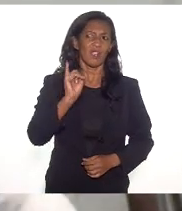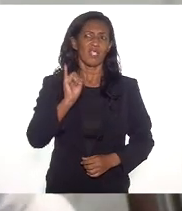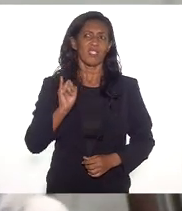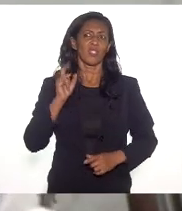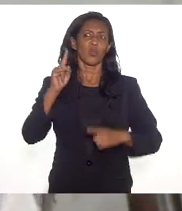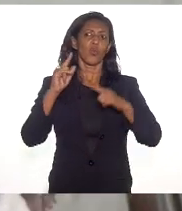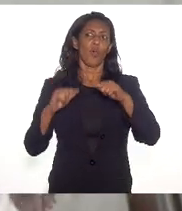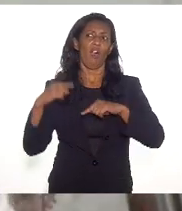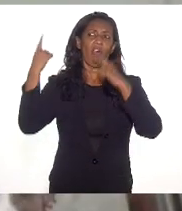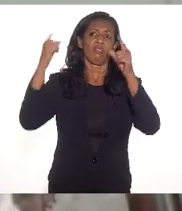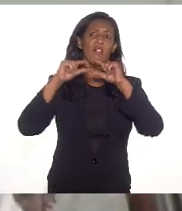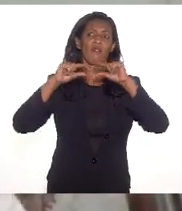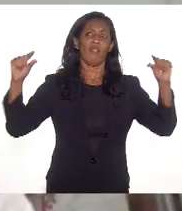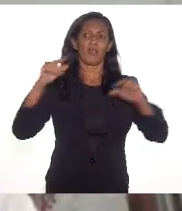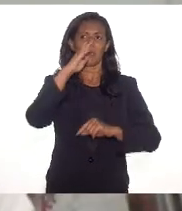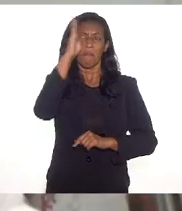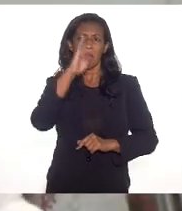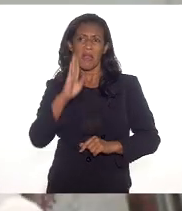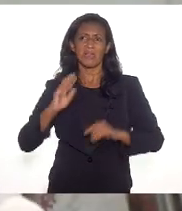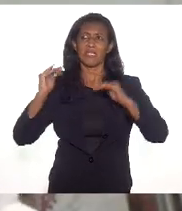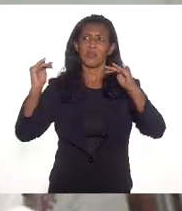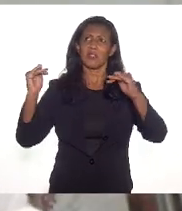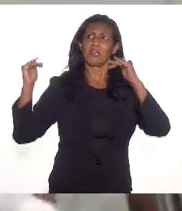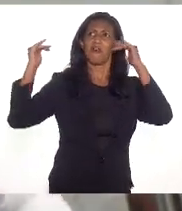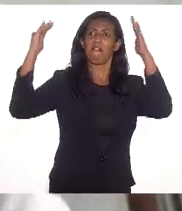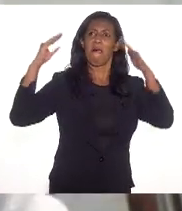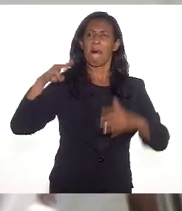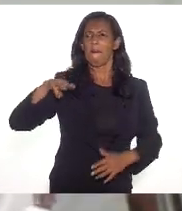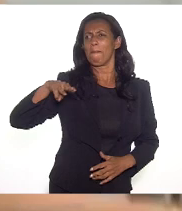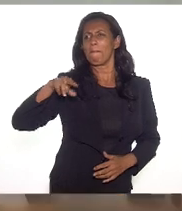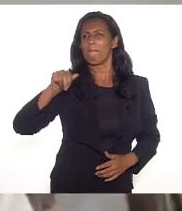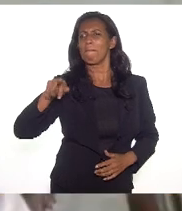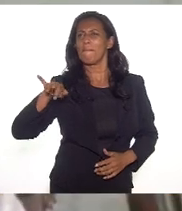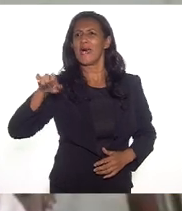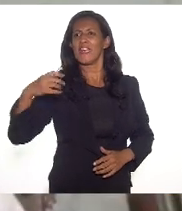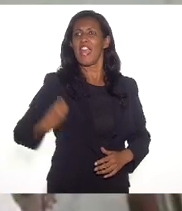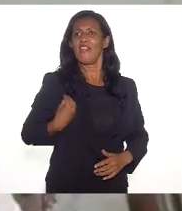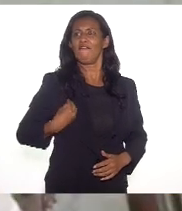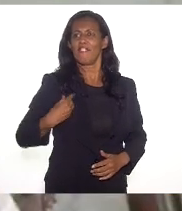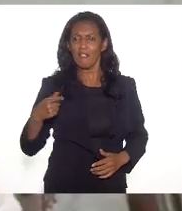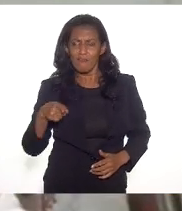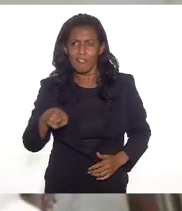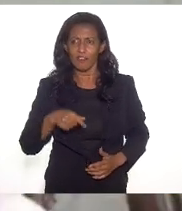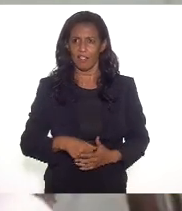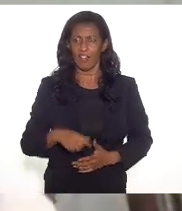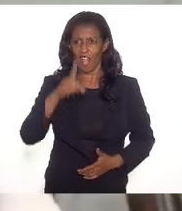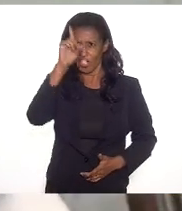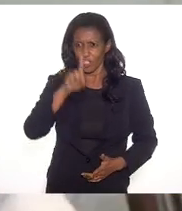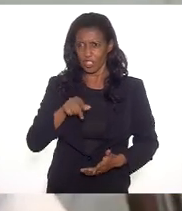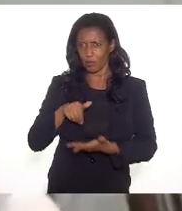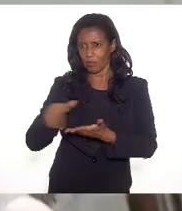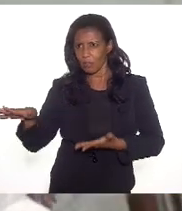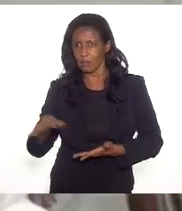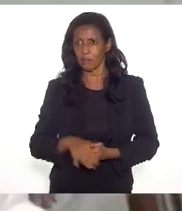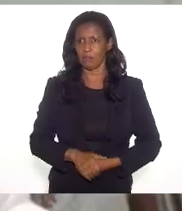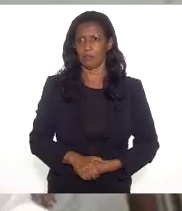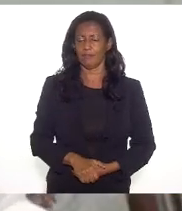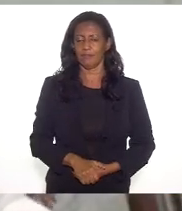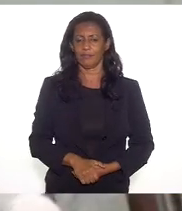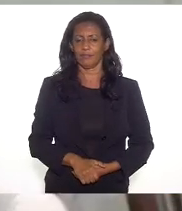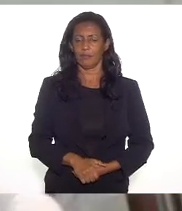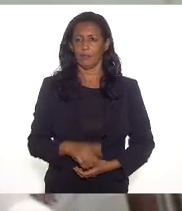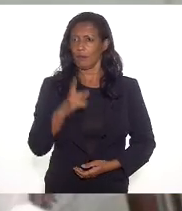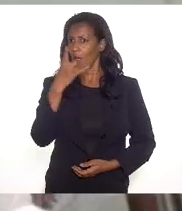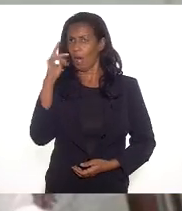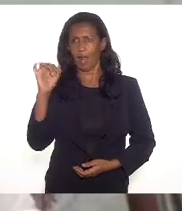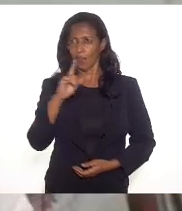Brasil acima de tudo, alguém tivesse gritado Marielle vive nesse colégio, se a diretora seria exonerada. Claro